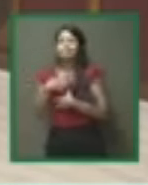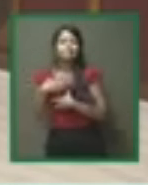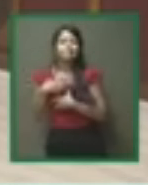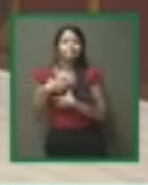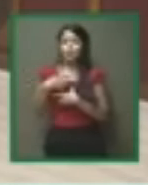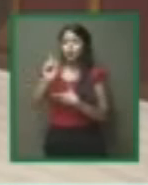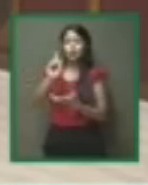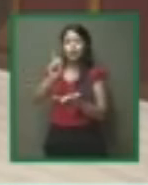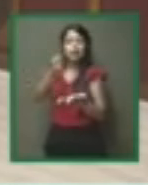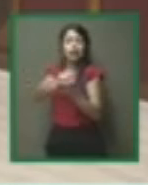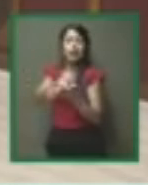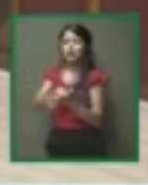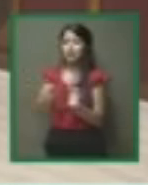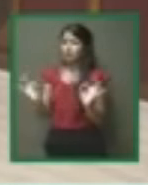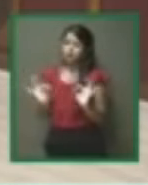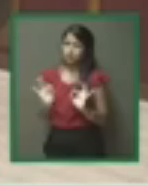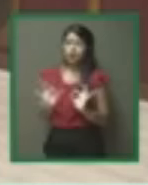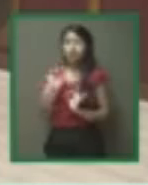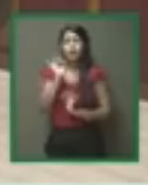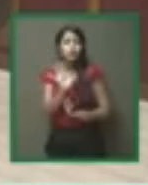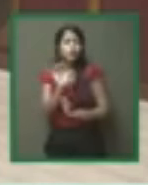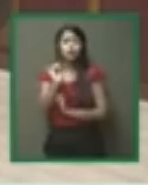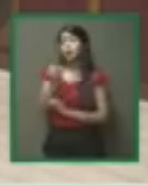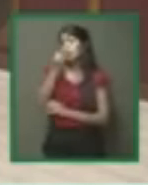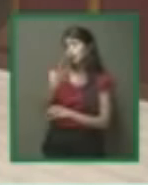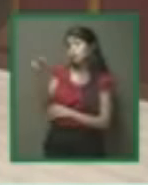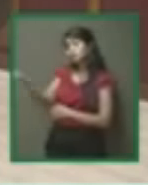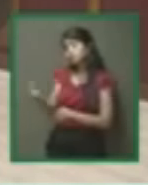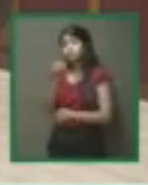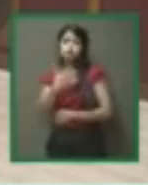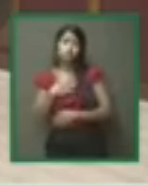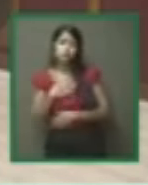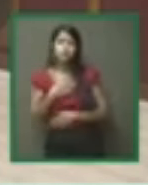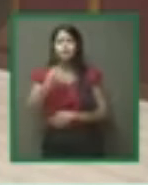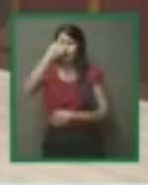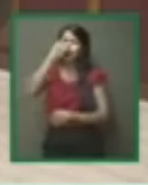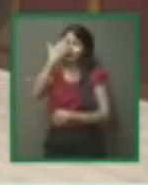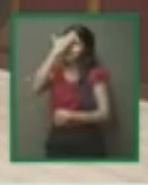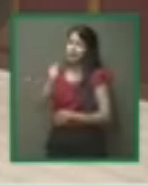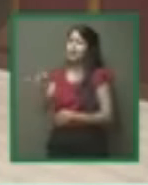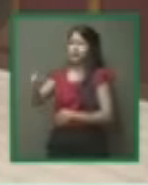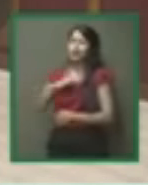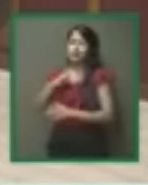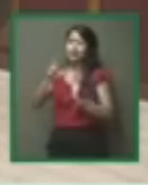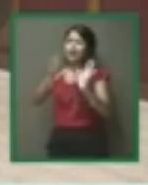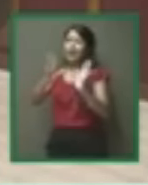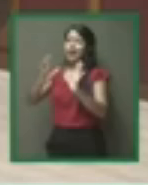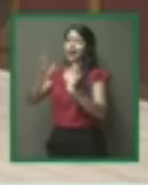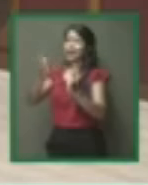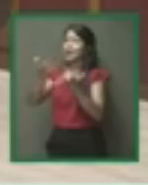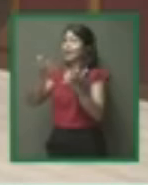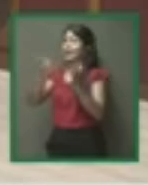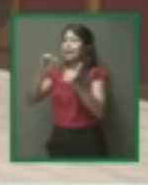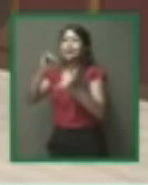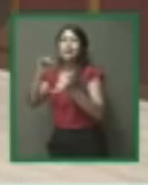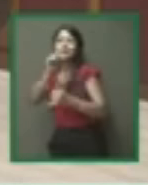existia cobrança entre a gente, né? Era conveniente para ele, para mim. Eu sabia que ele saía com outros homens, eu sabia que ele se relacionava